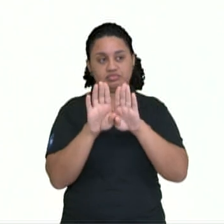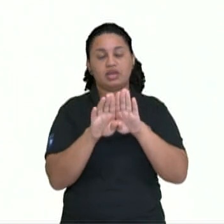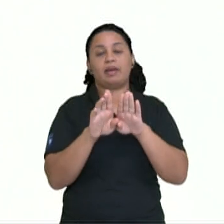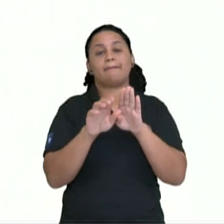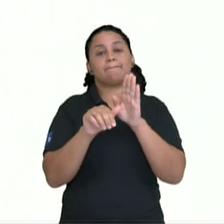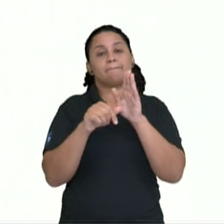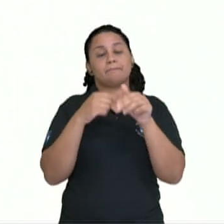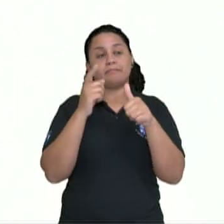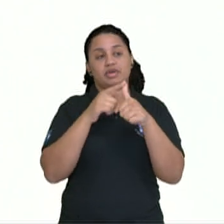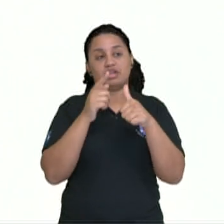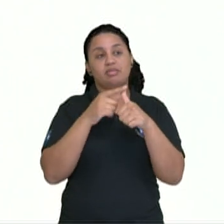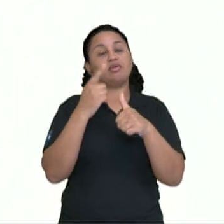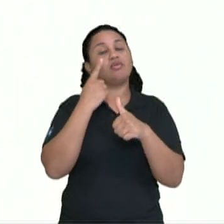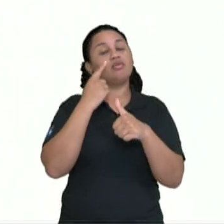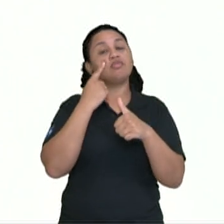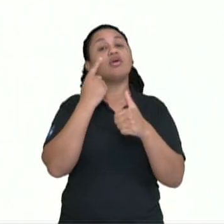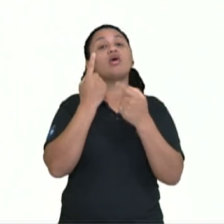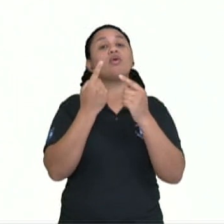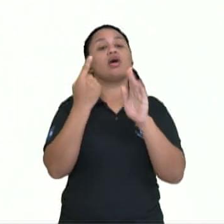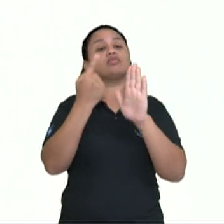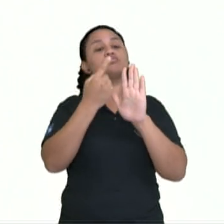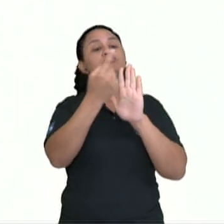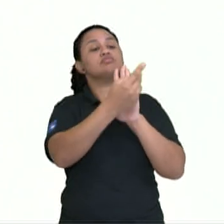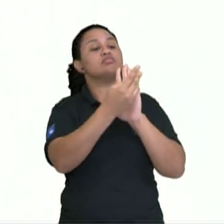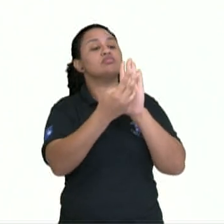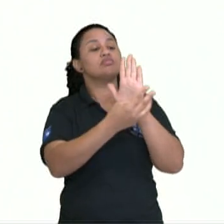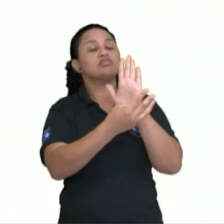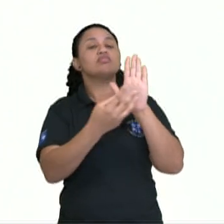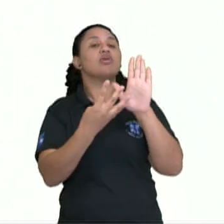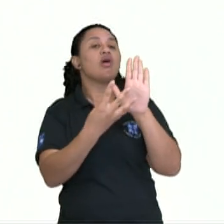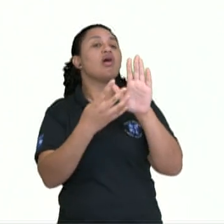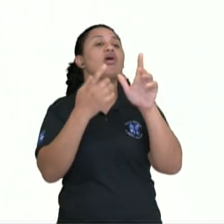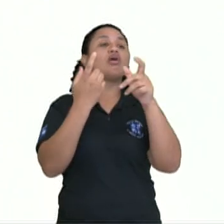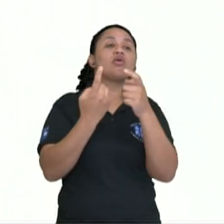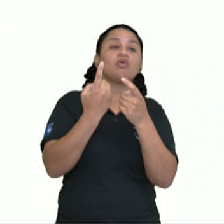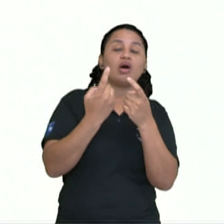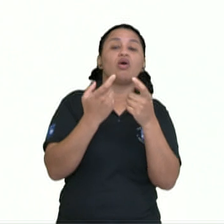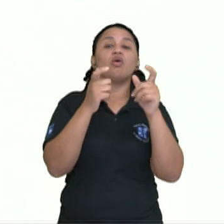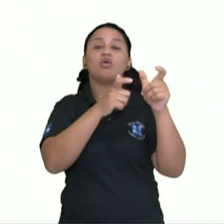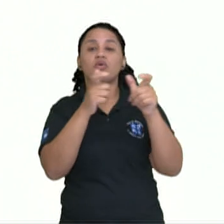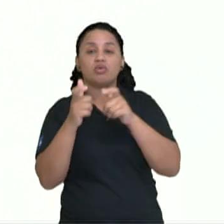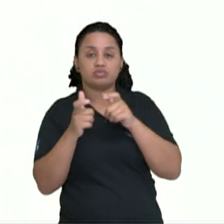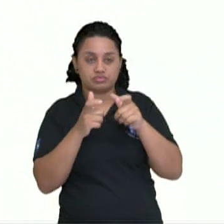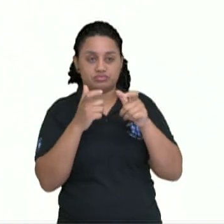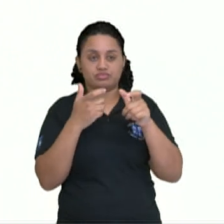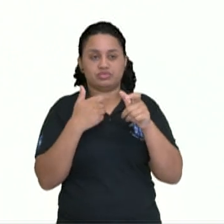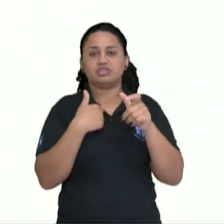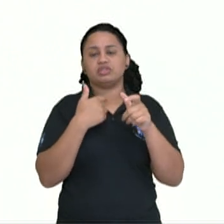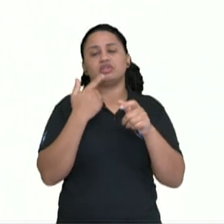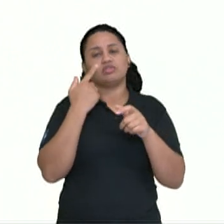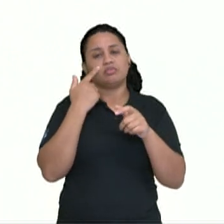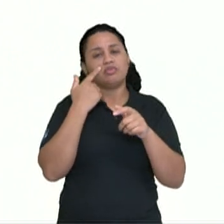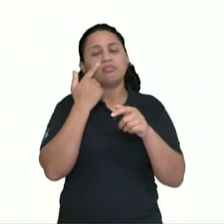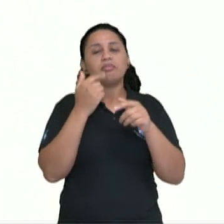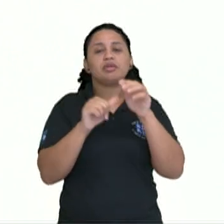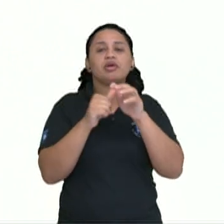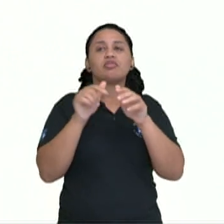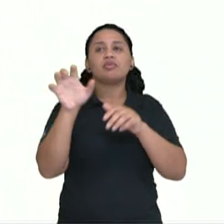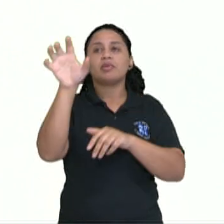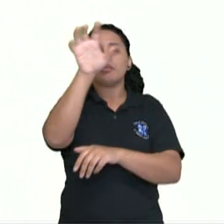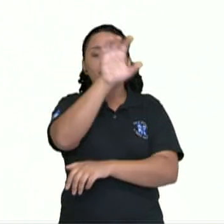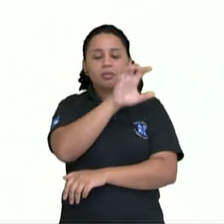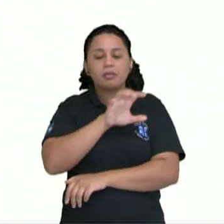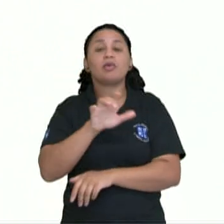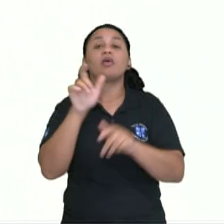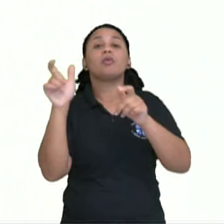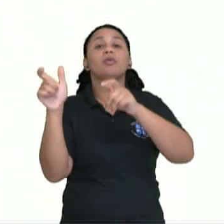passo, verificar em qual quadrante esse ângulo pertence, onde ele está. Você vai localizar ele na circunferência trigonométrica,